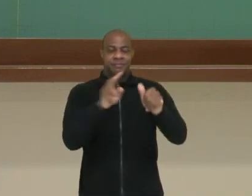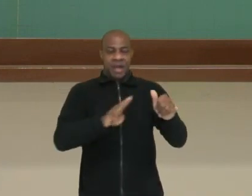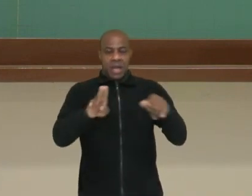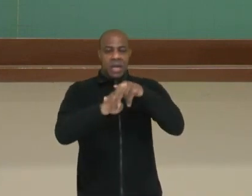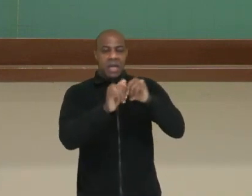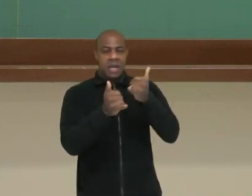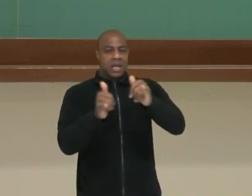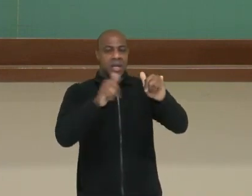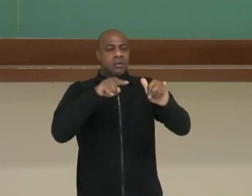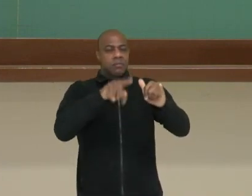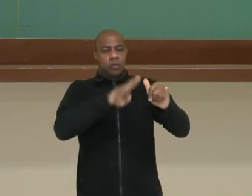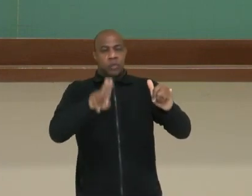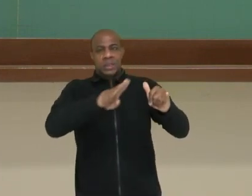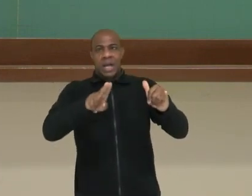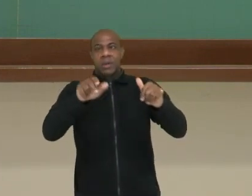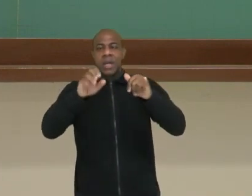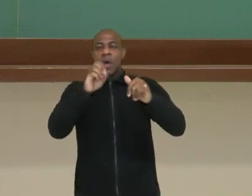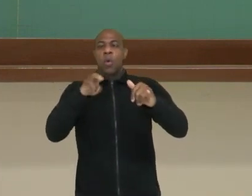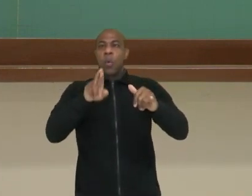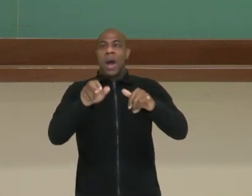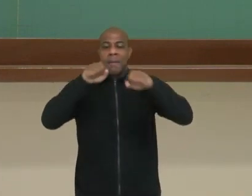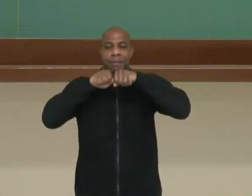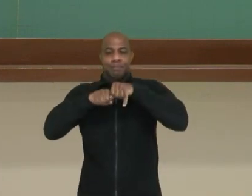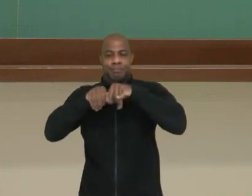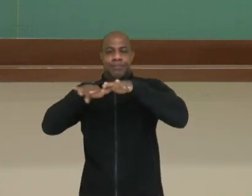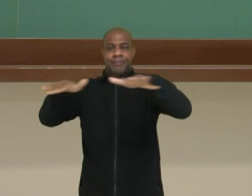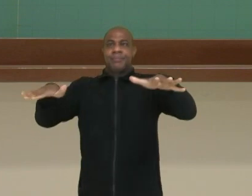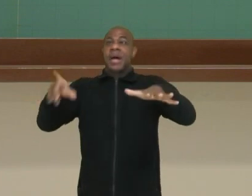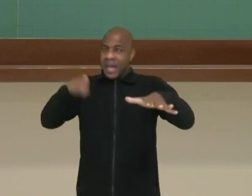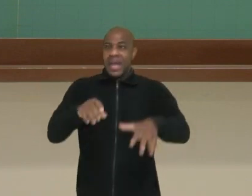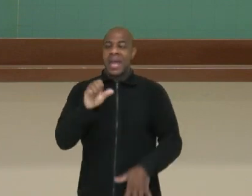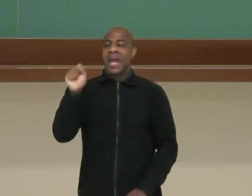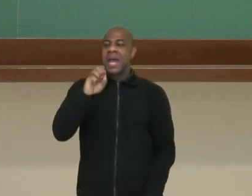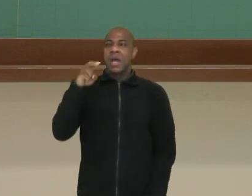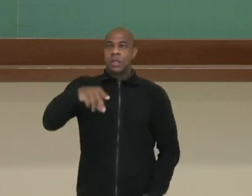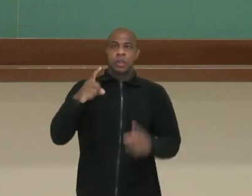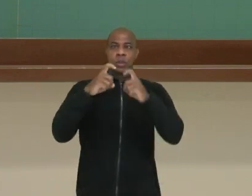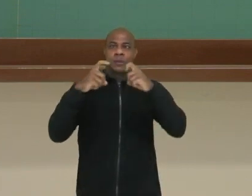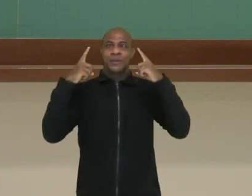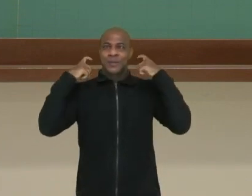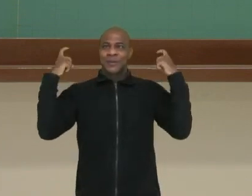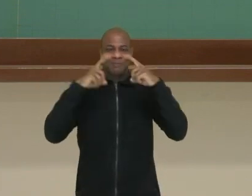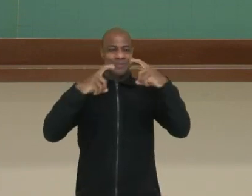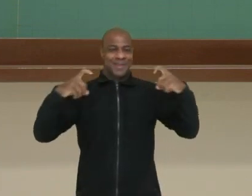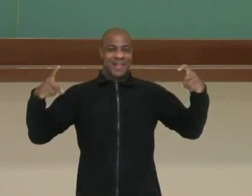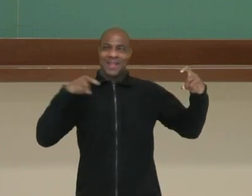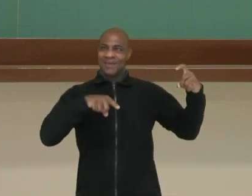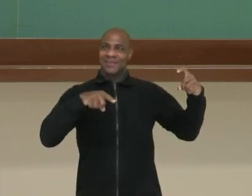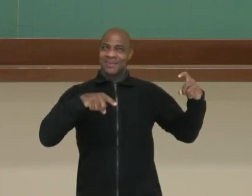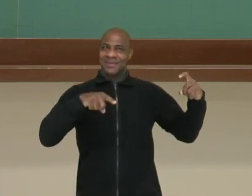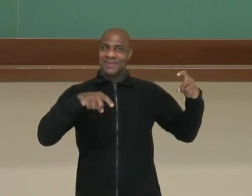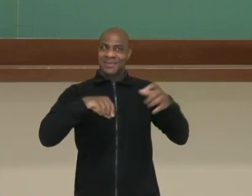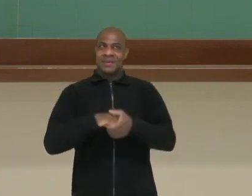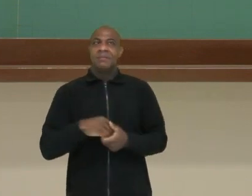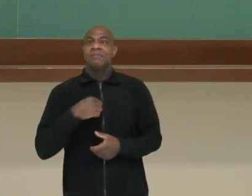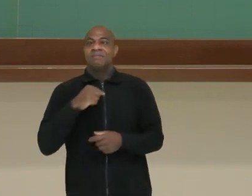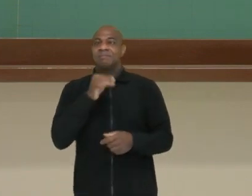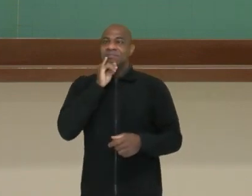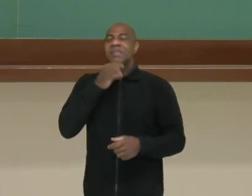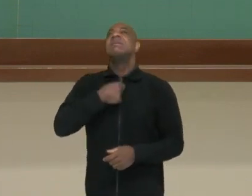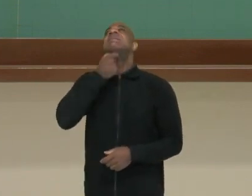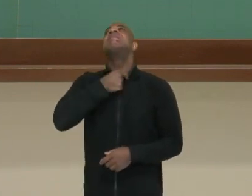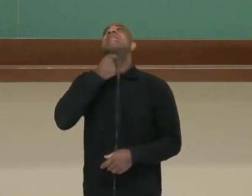usar o ar para se propagar. Isso é o som. As minhas cordas vocais estão vibrando nesse momento e elas